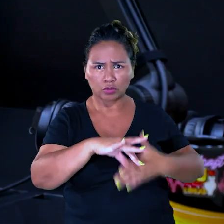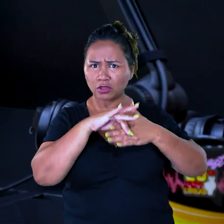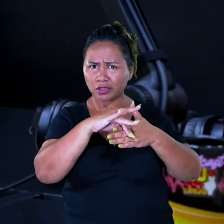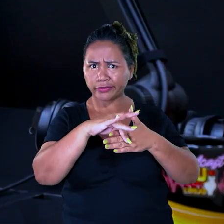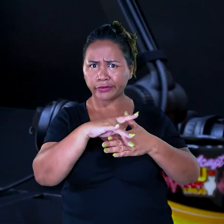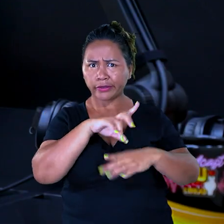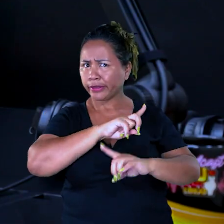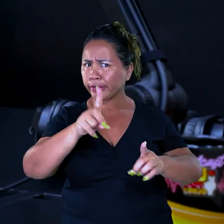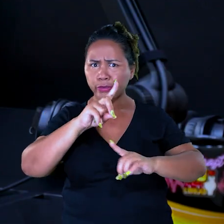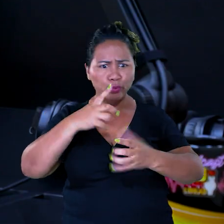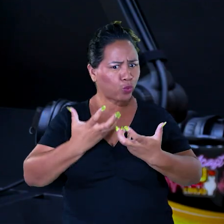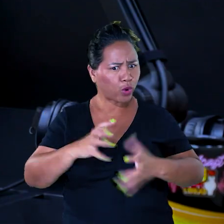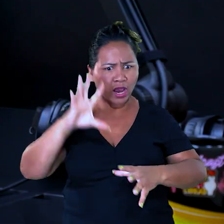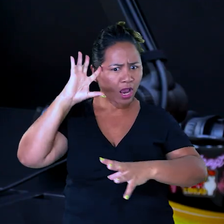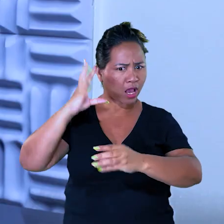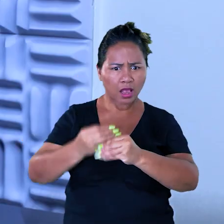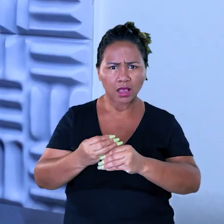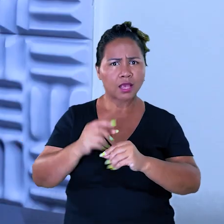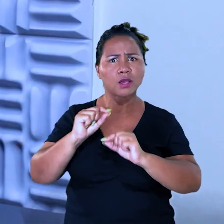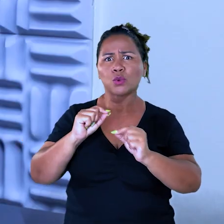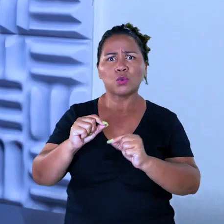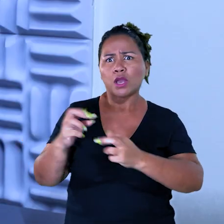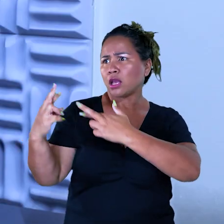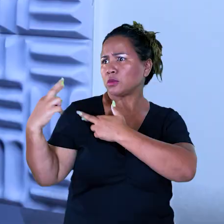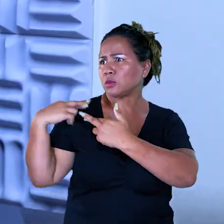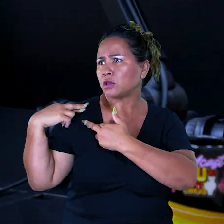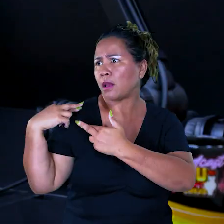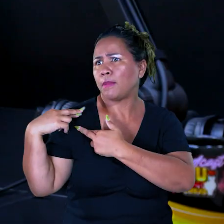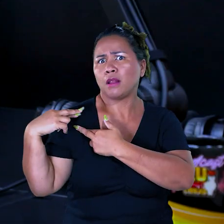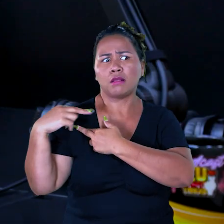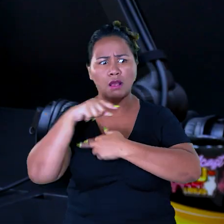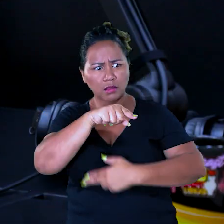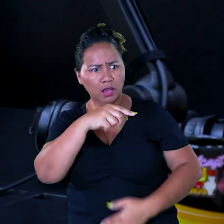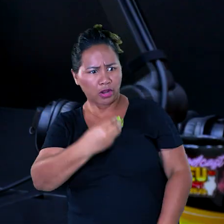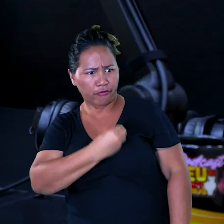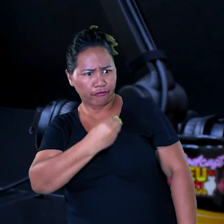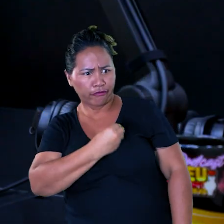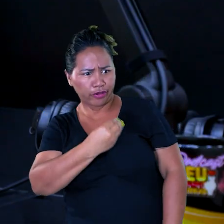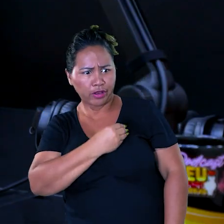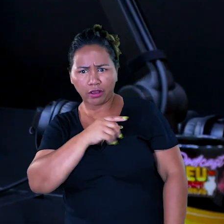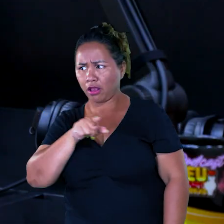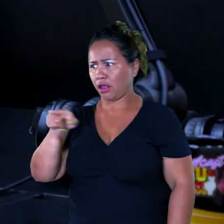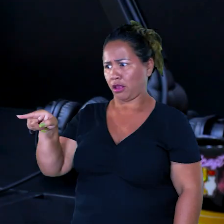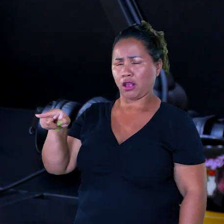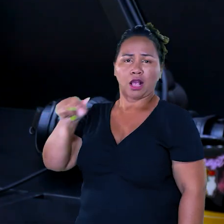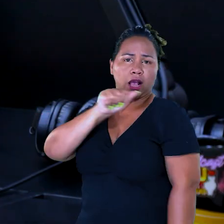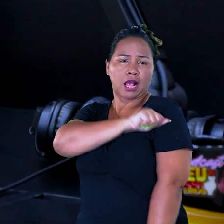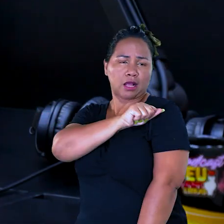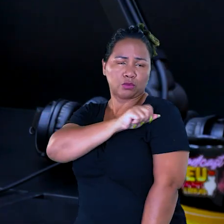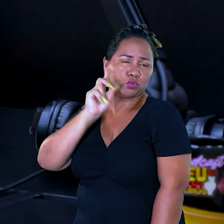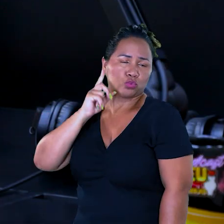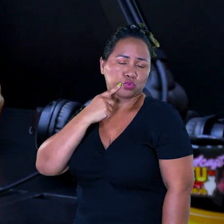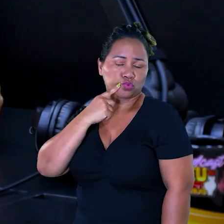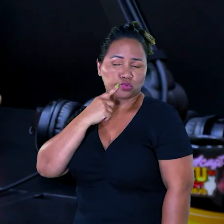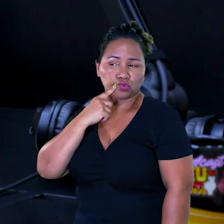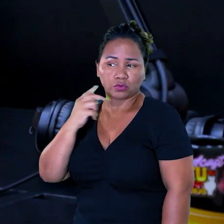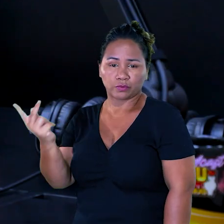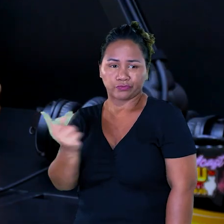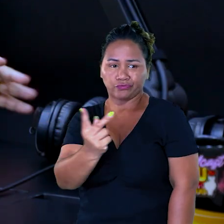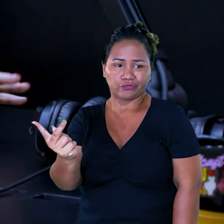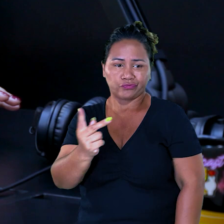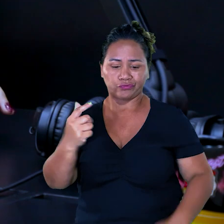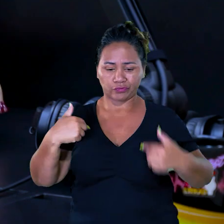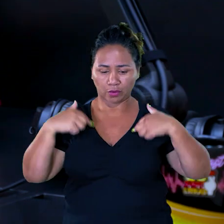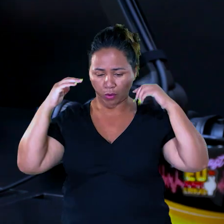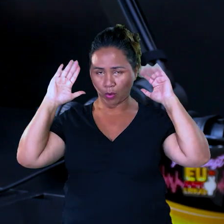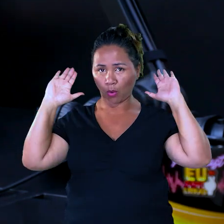Aline, nós temos muitos desafios. Porque Todos, a gente tá ali diretamente, joelho a joelho, todos os dias com o aluno. E